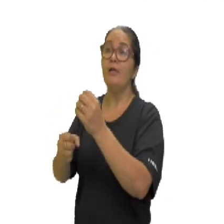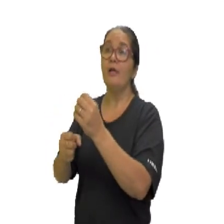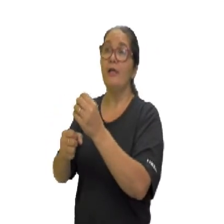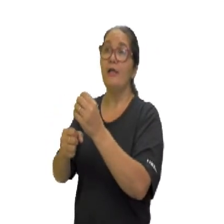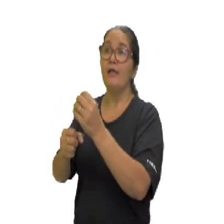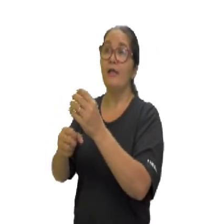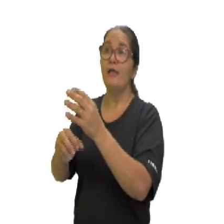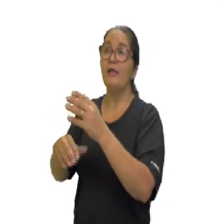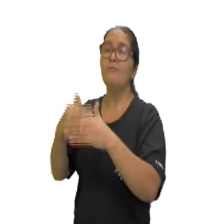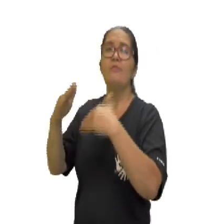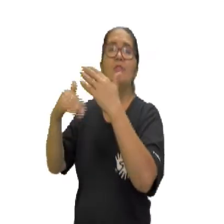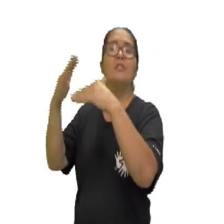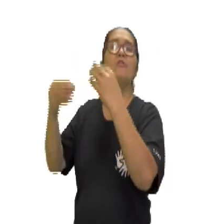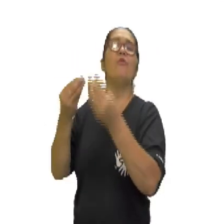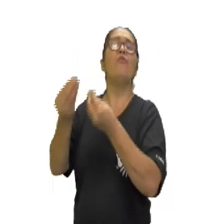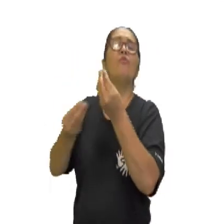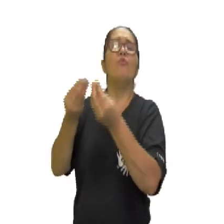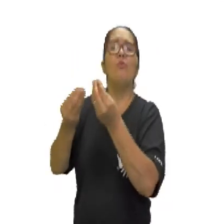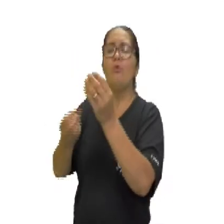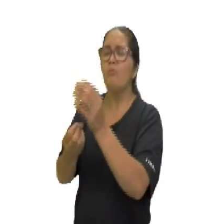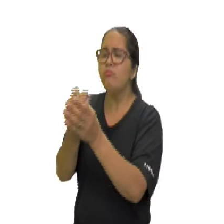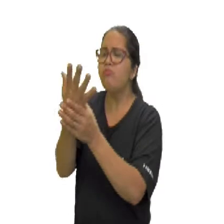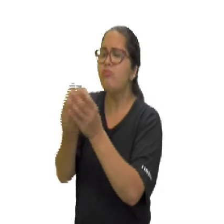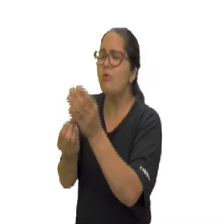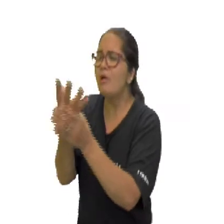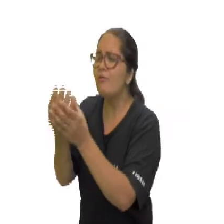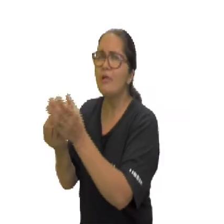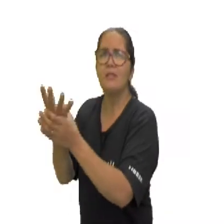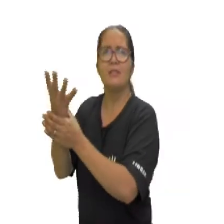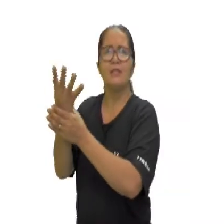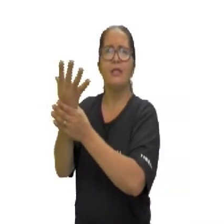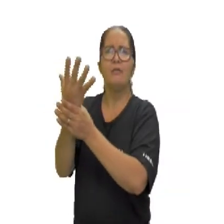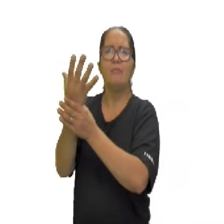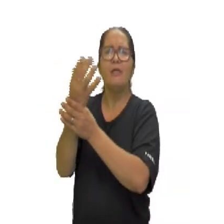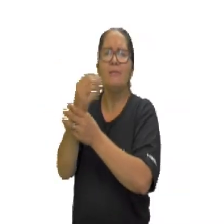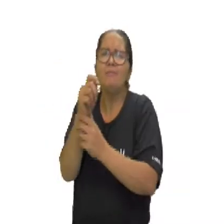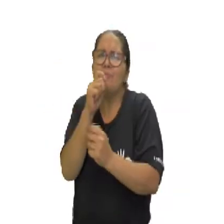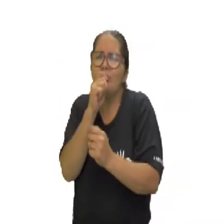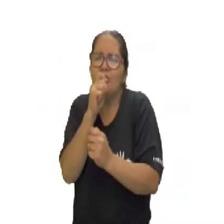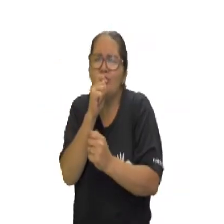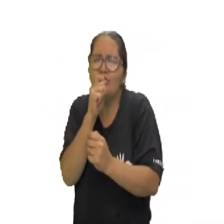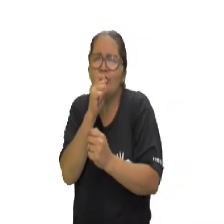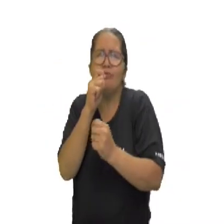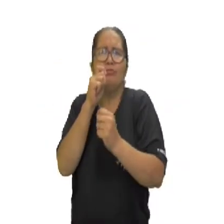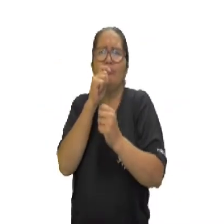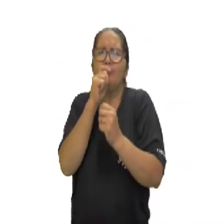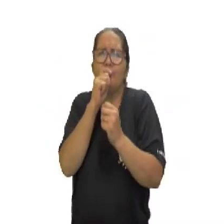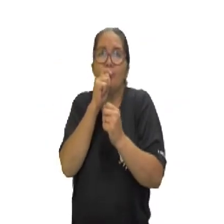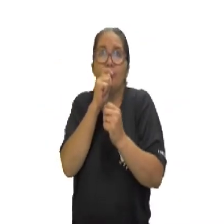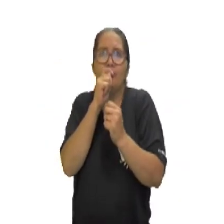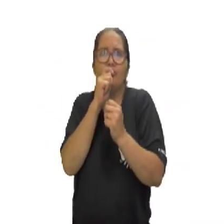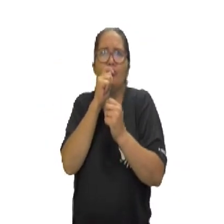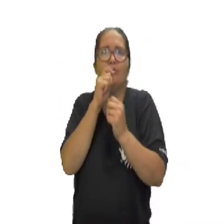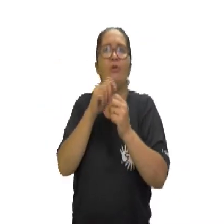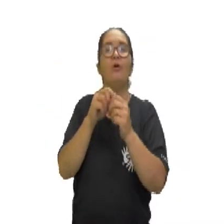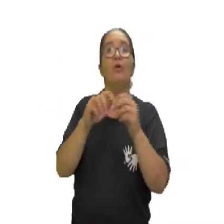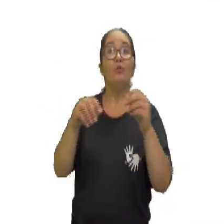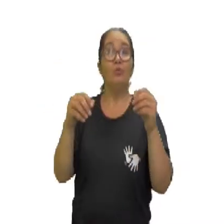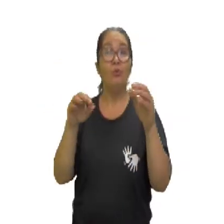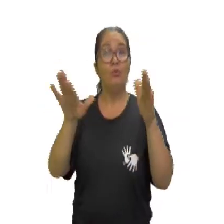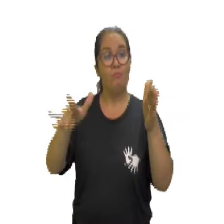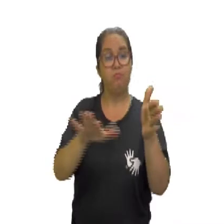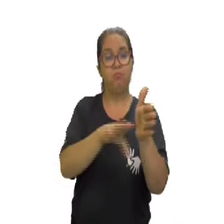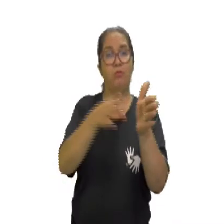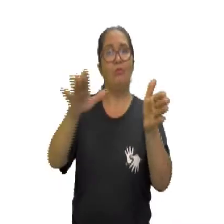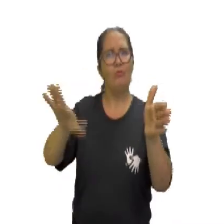que a gente tem ali depois do mar. A gente vai ver, ó, é uma área com lodo e com água